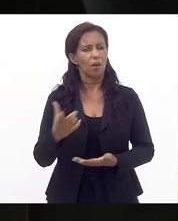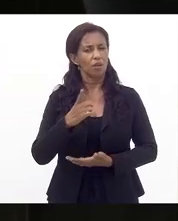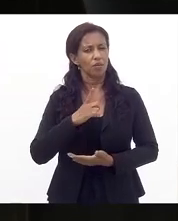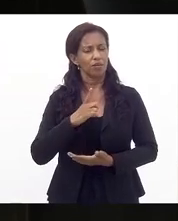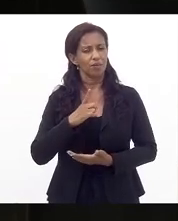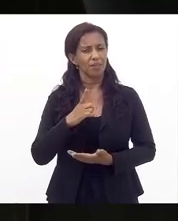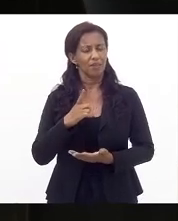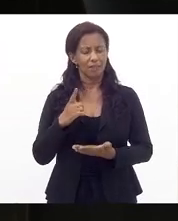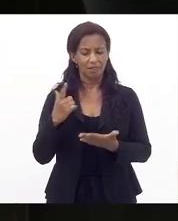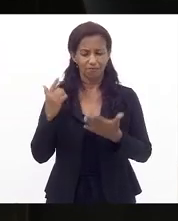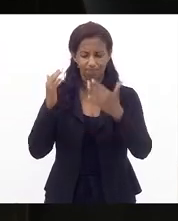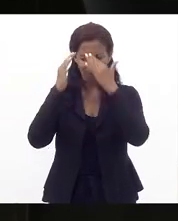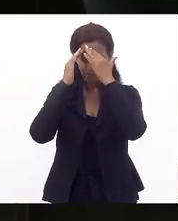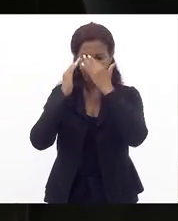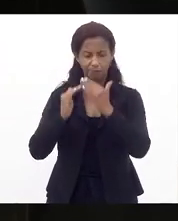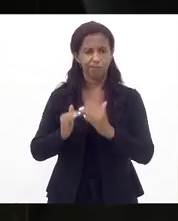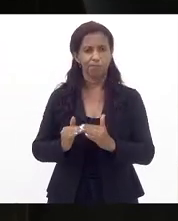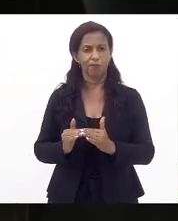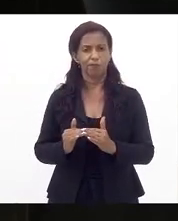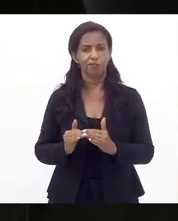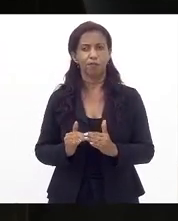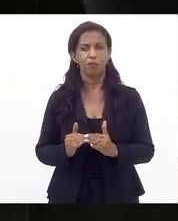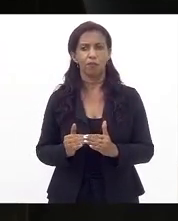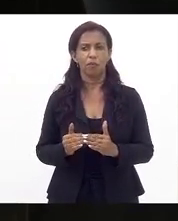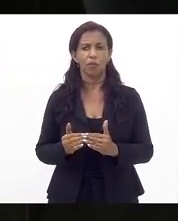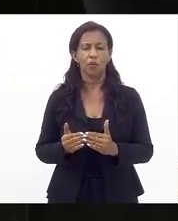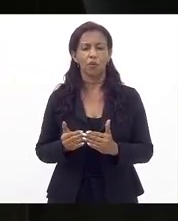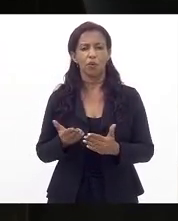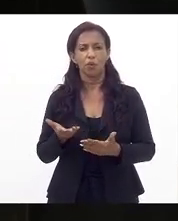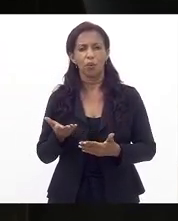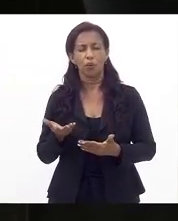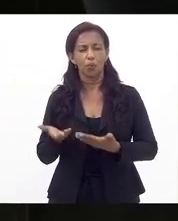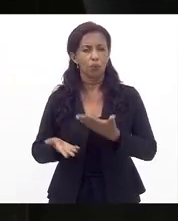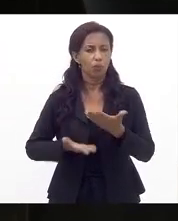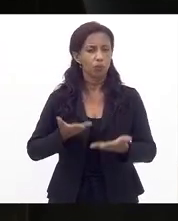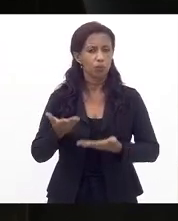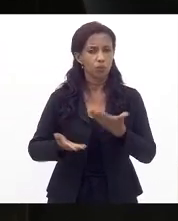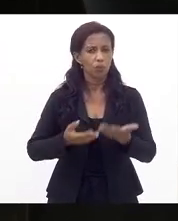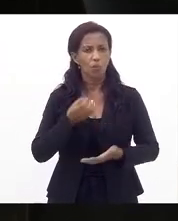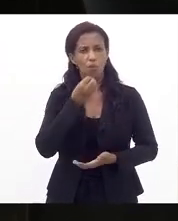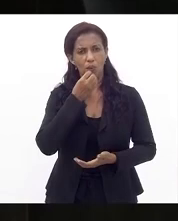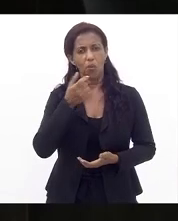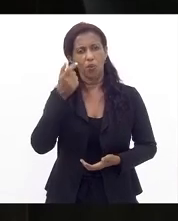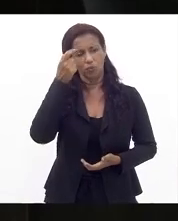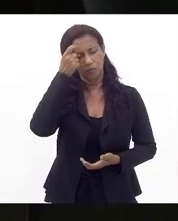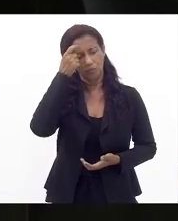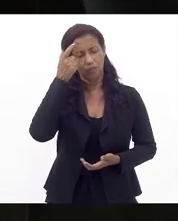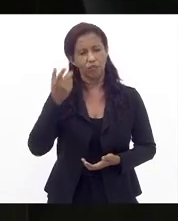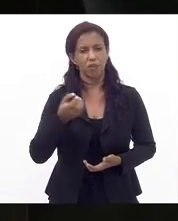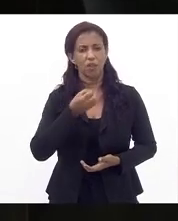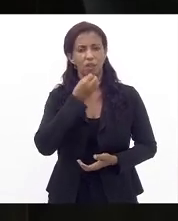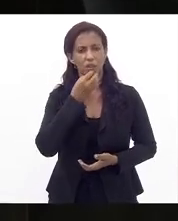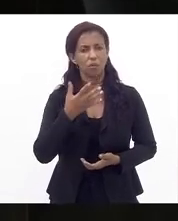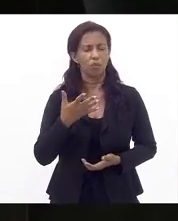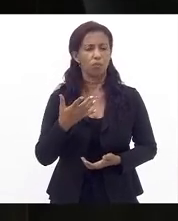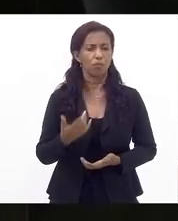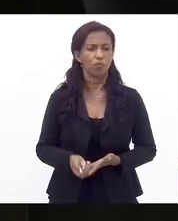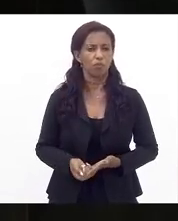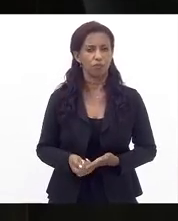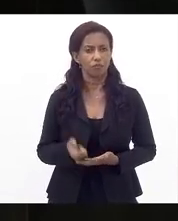tem que cumprir esse ritual com muita com muito bom senso e com muita